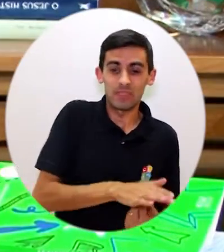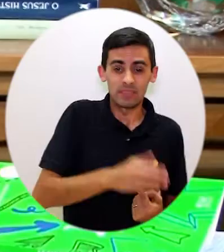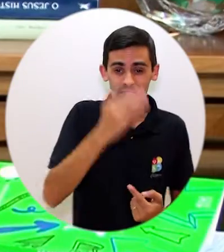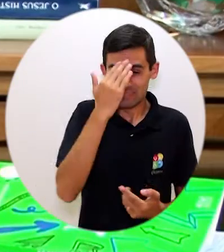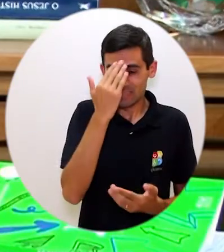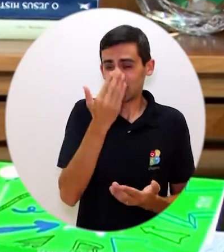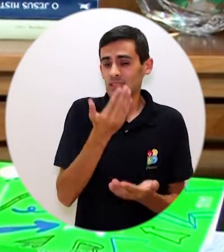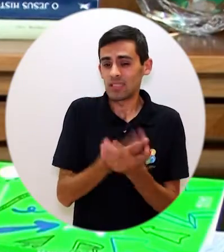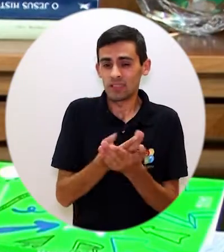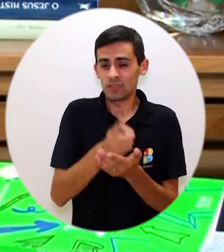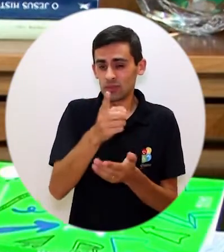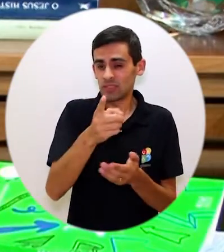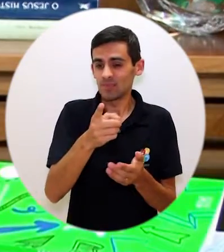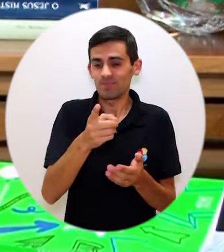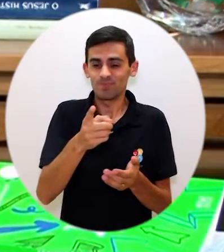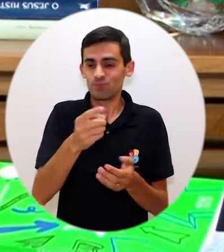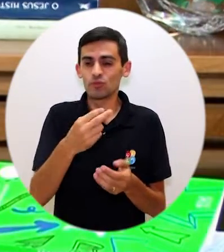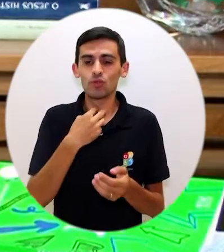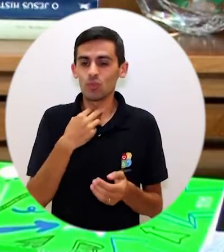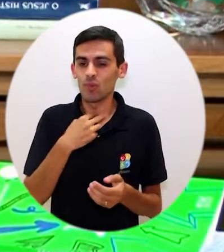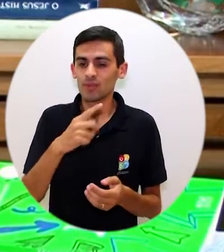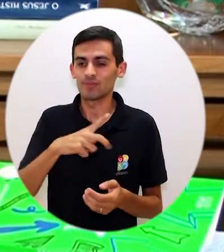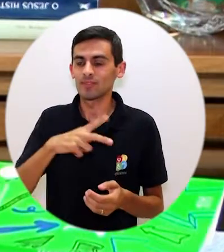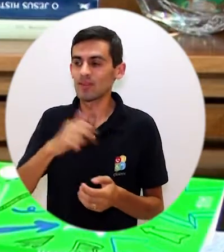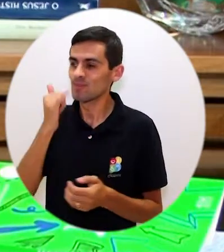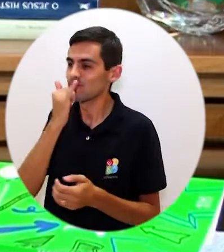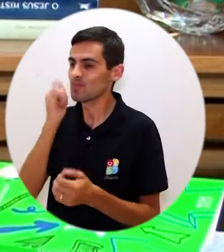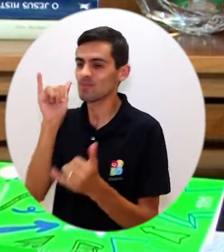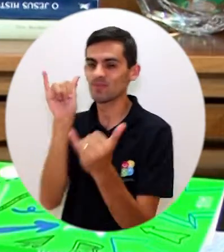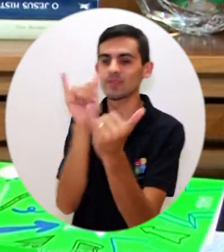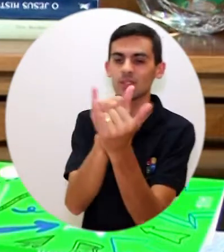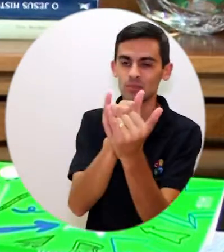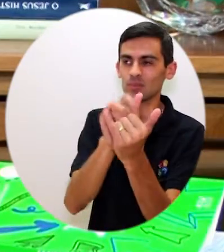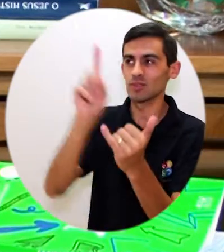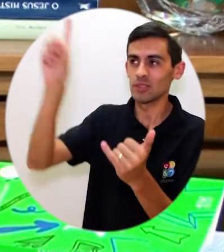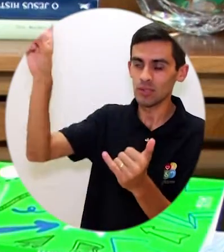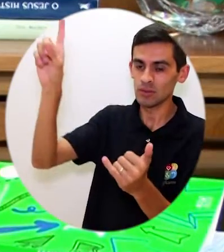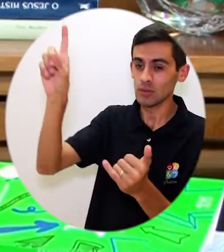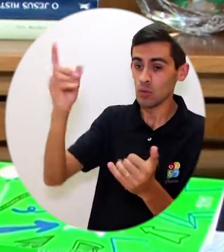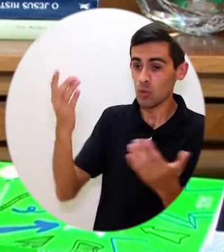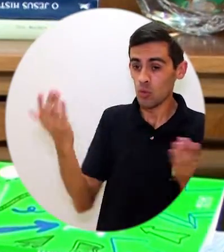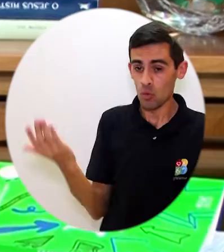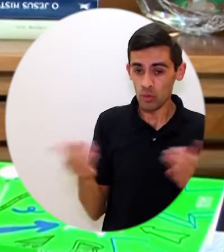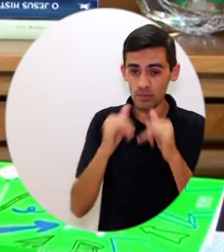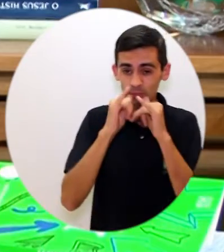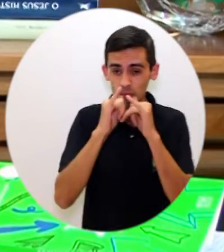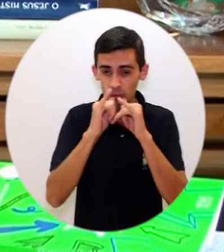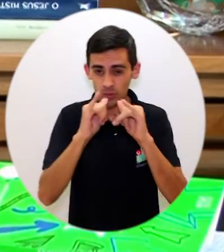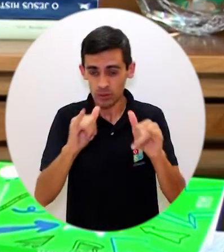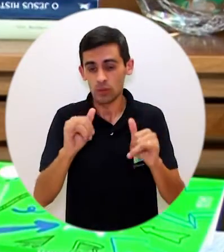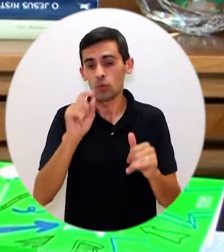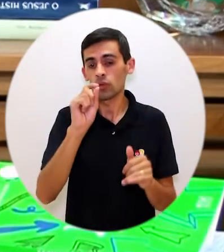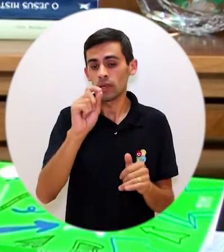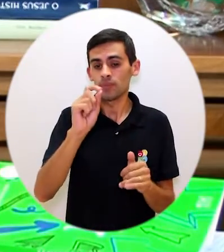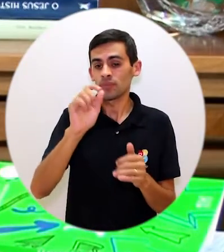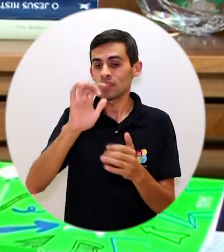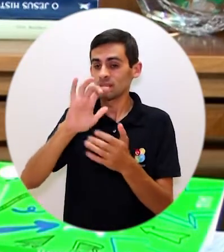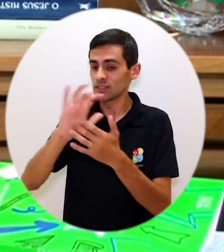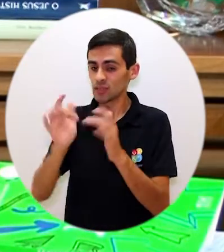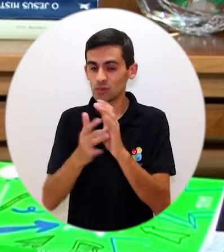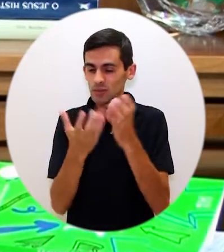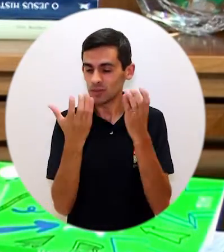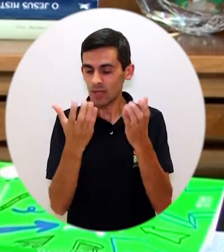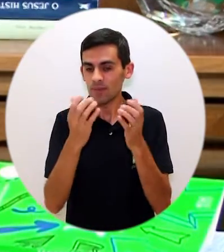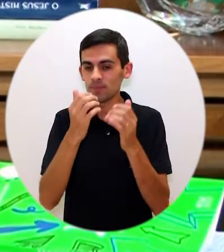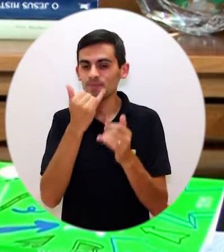esmagando, te levando para baixo e fazendo você acreditar que não merece o perdão de Deus, hoje eu quero te dizer